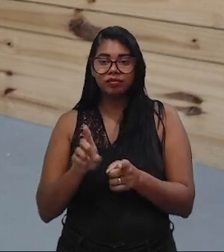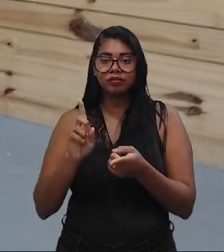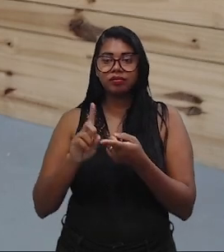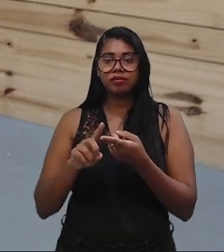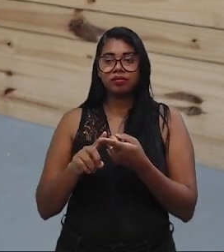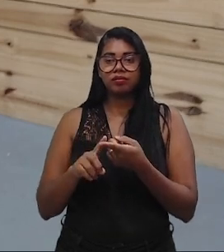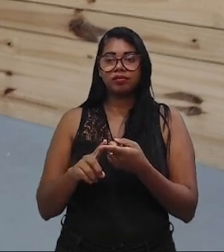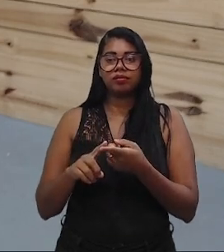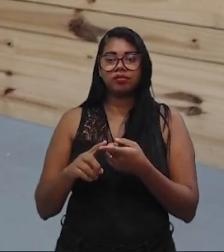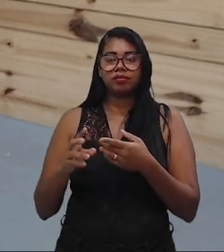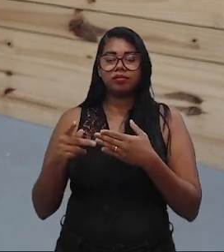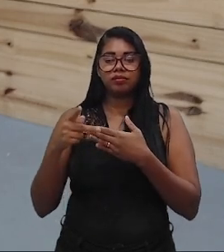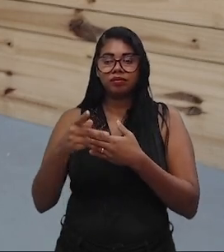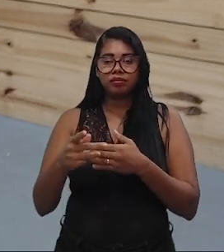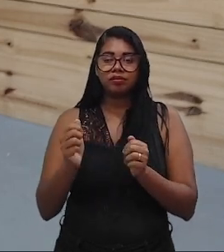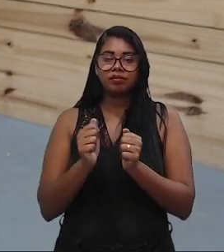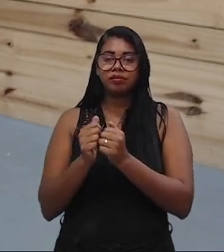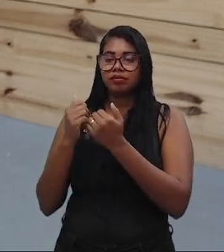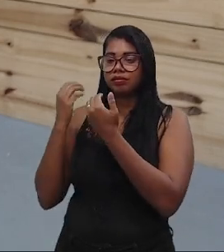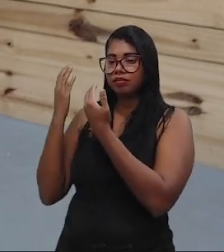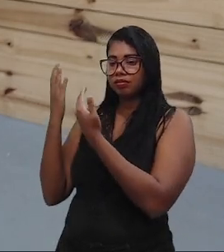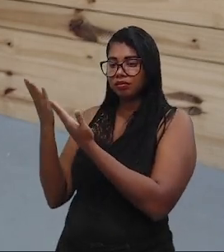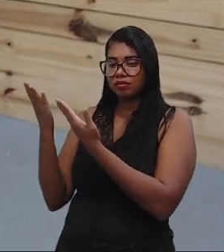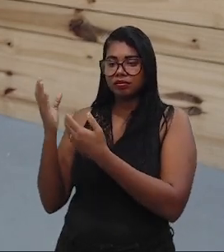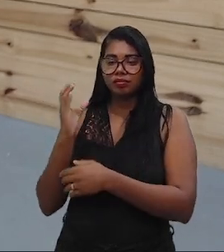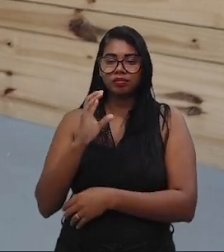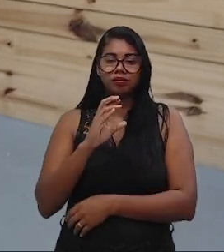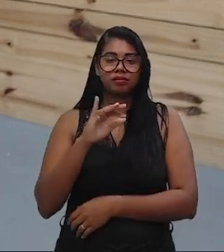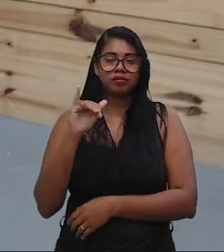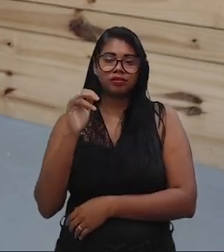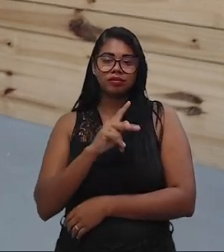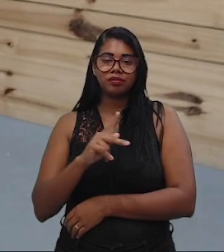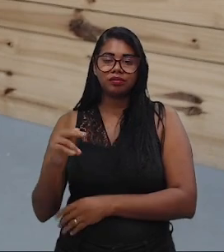muito mais próxima. Eu sou a professora Cris Costa